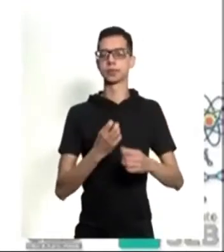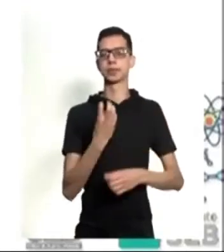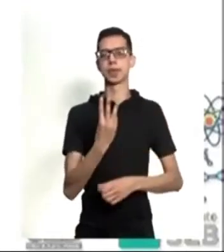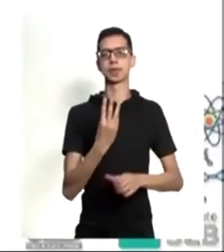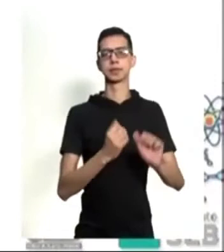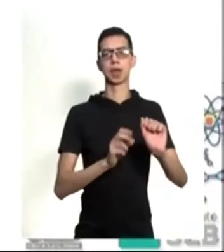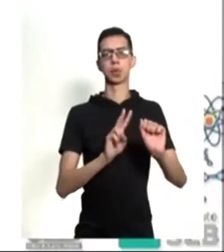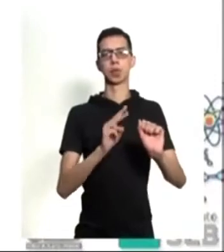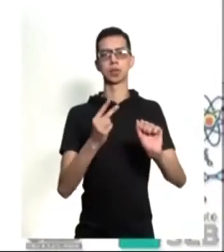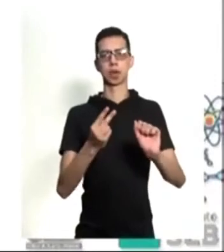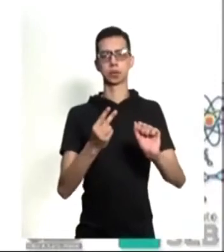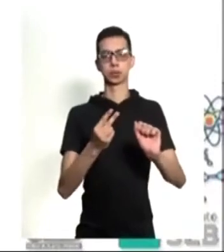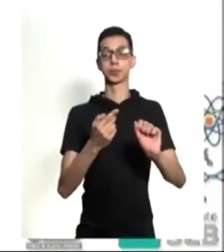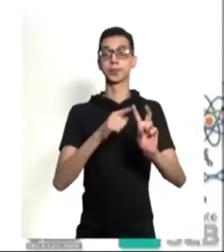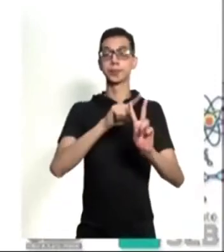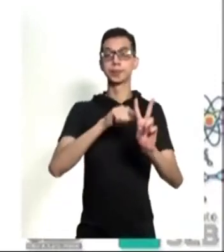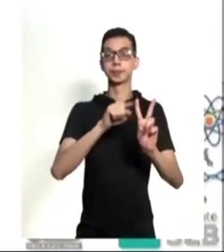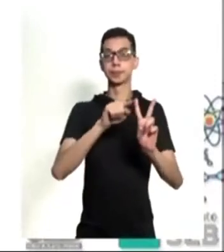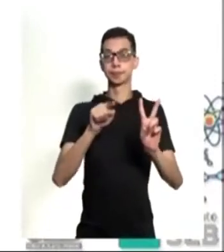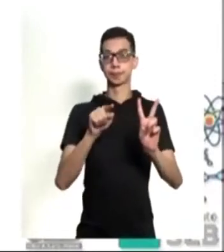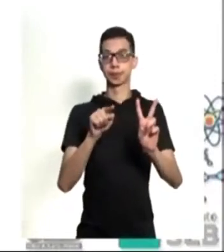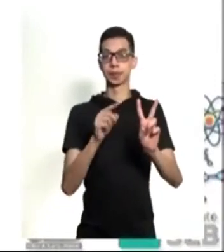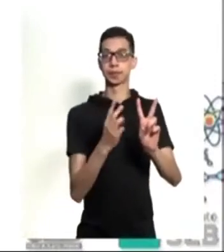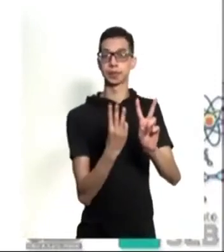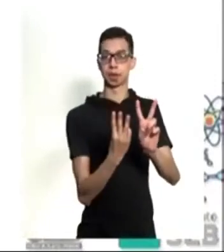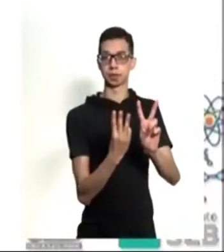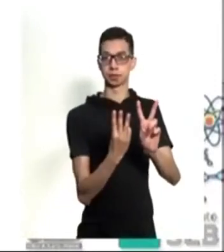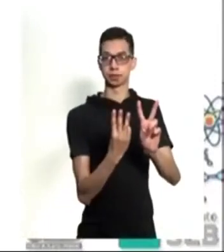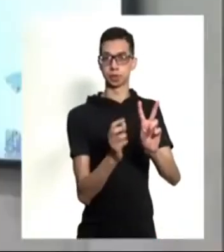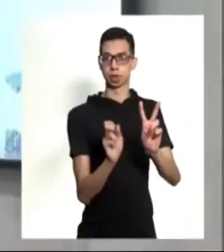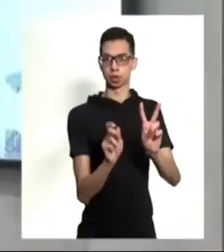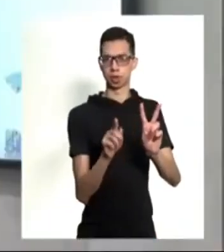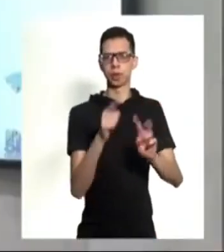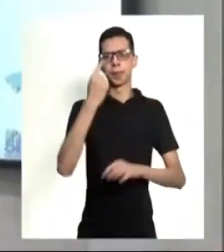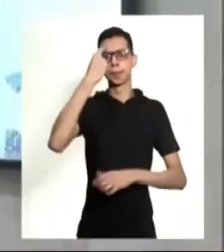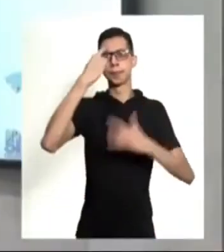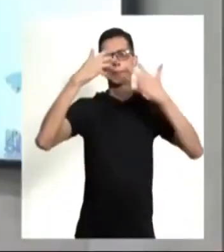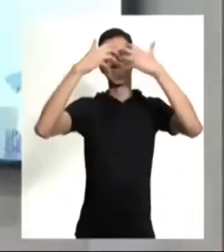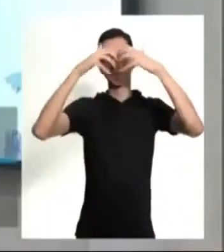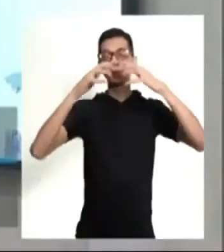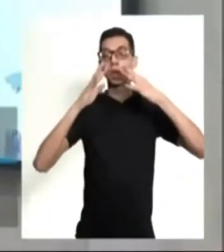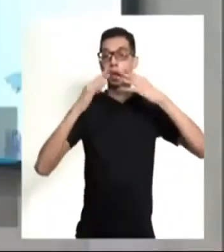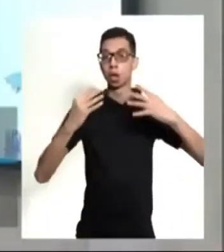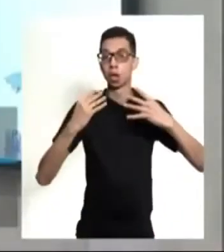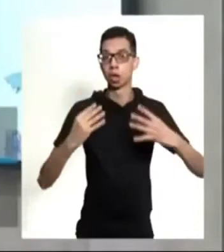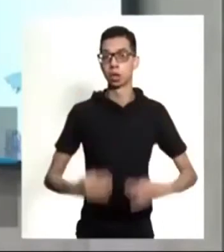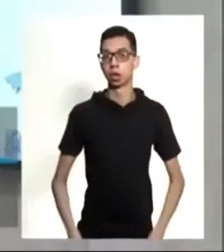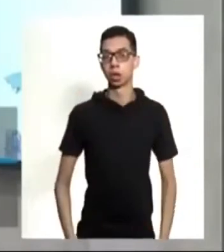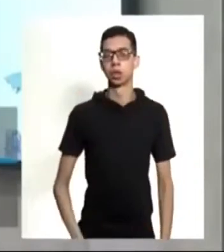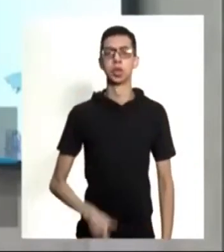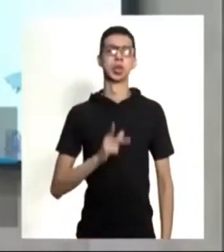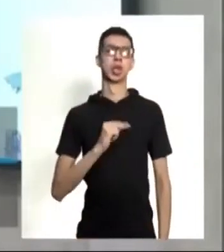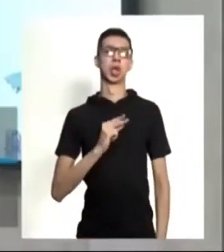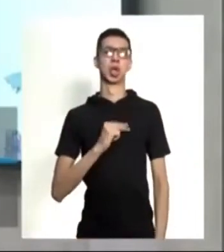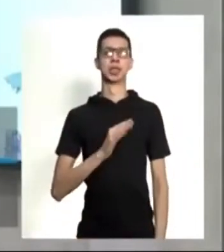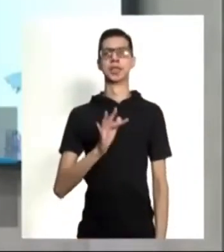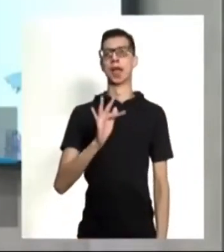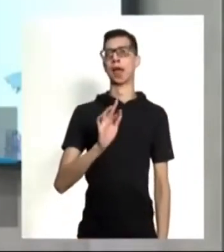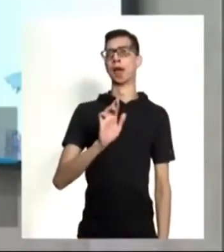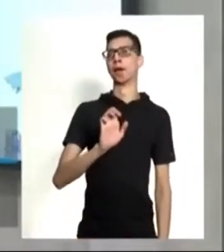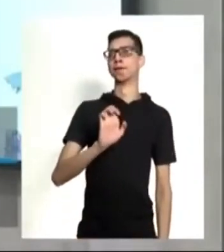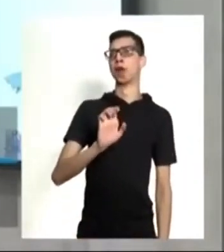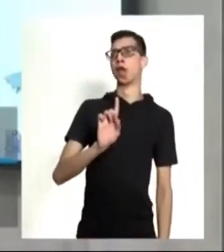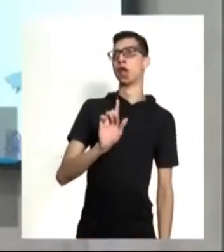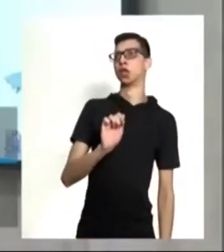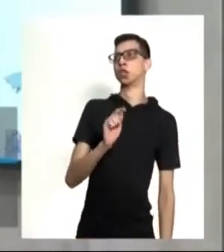extrair a raiz, A raiz de 3. Você deve estar pensando, olha para mim. Nossa, Fredão, muito difícil.